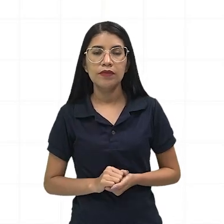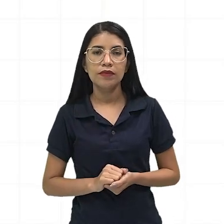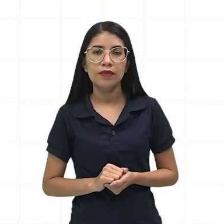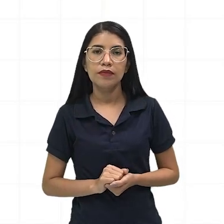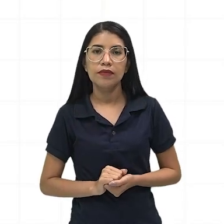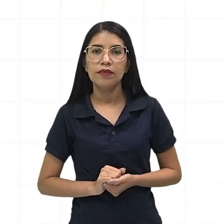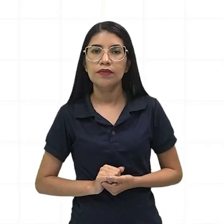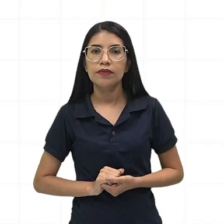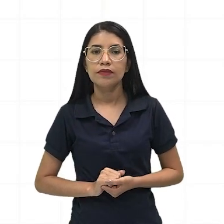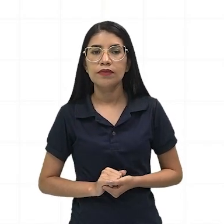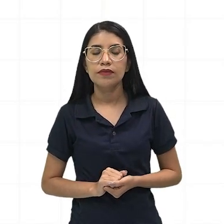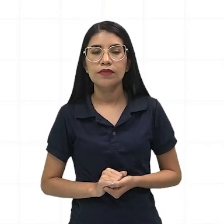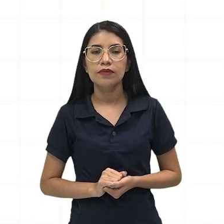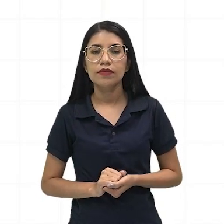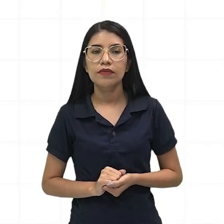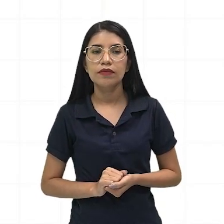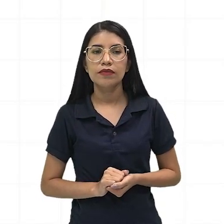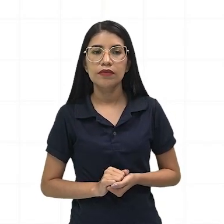Muito bem.